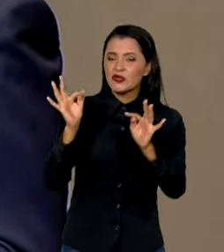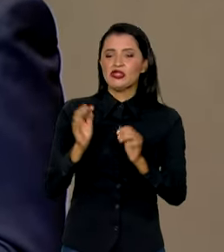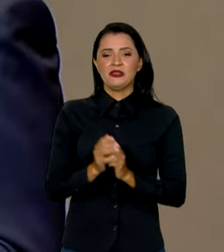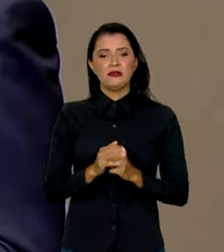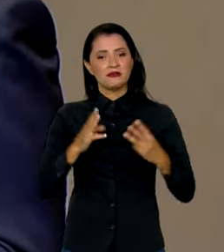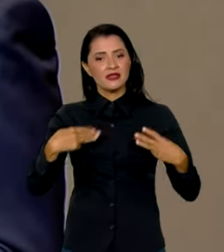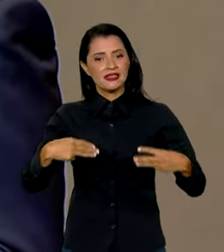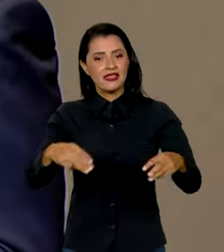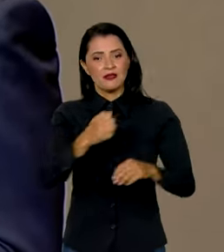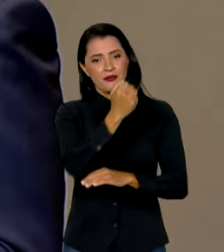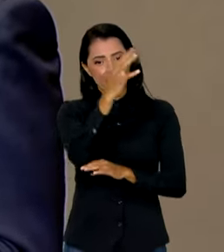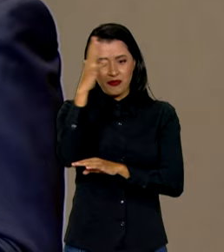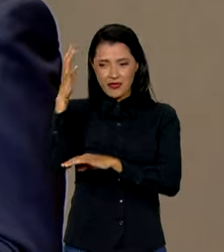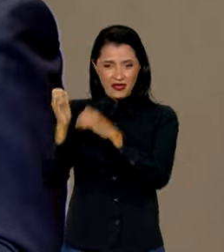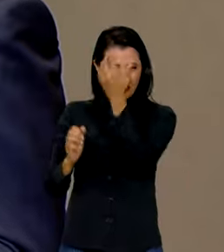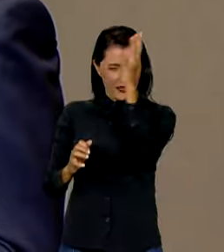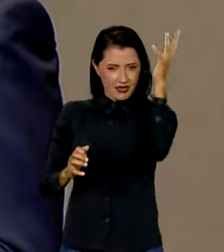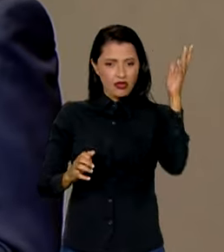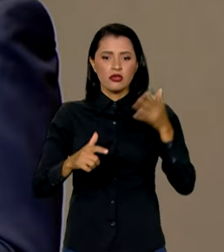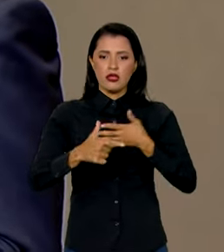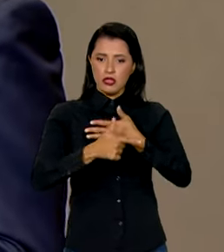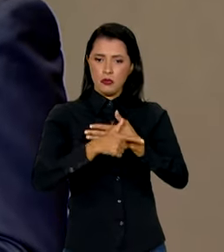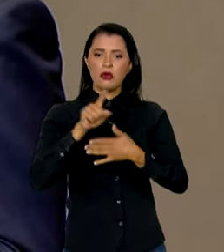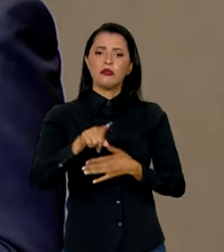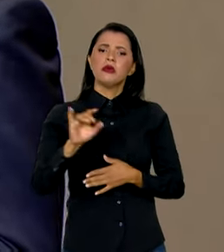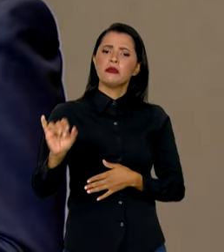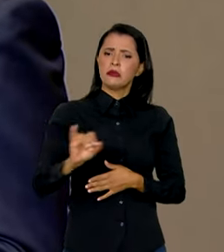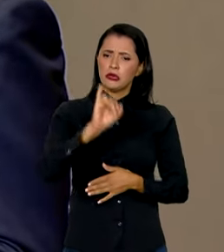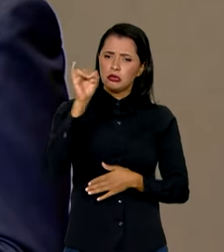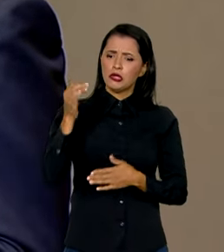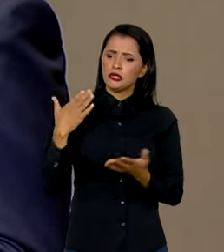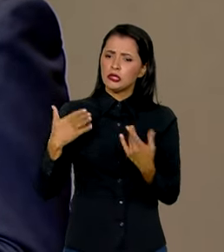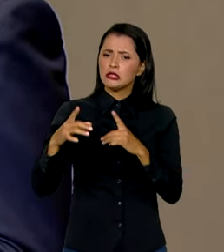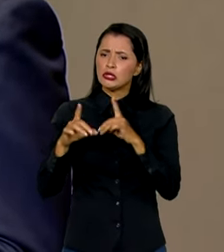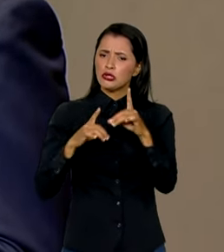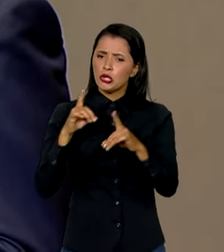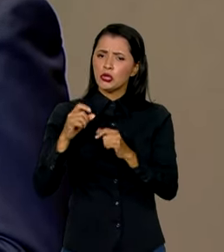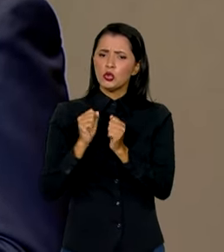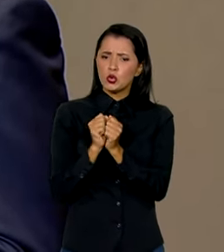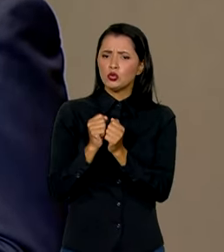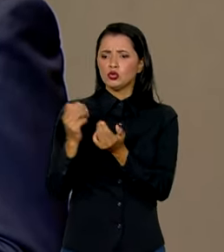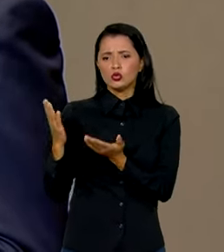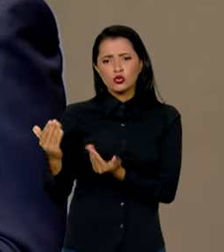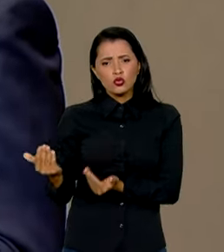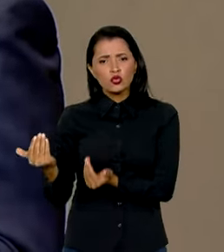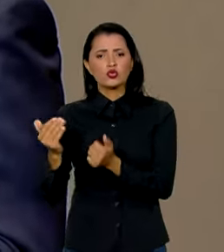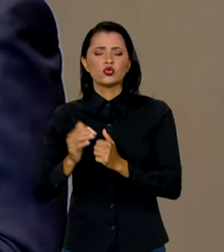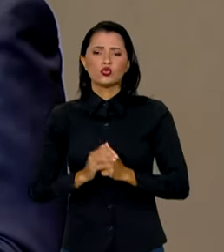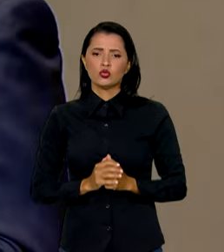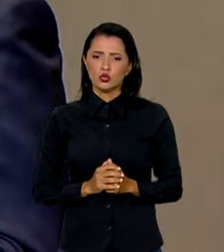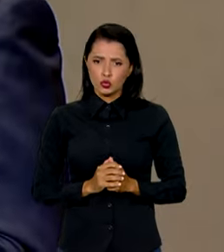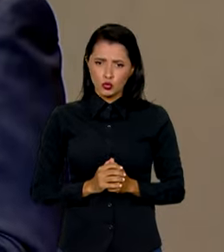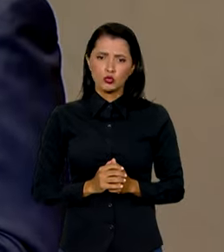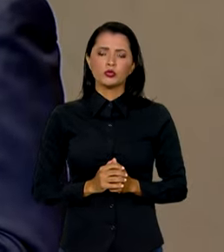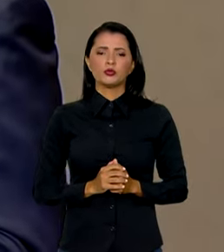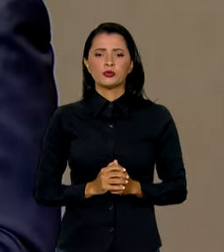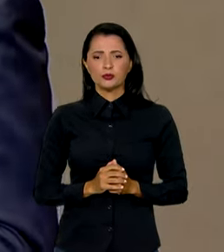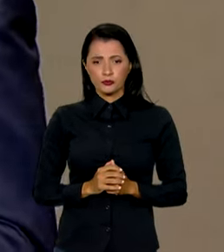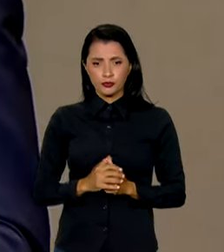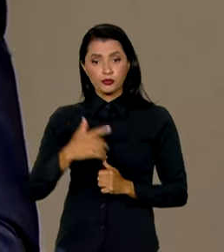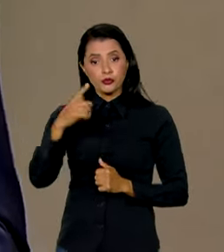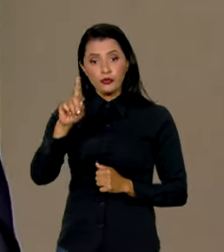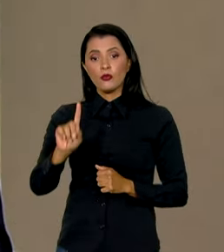Ministério do Meio Ambiente, que tem um papel muito importante também nesse diálogo com a juventude, uma das